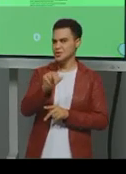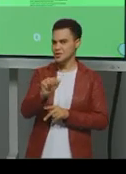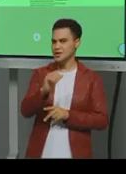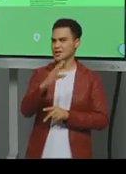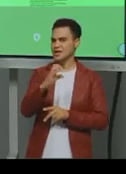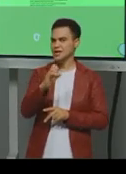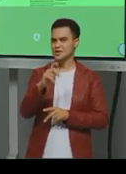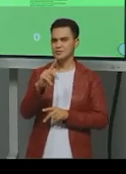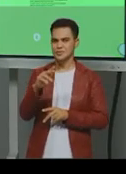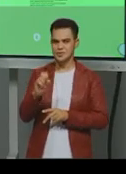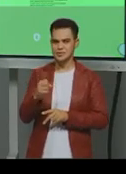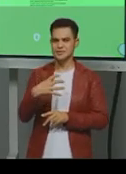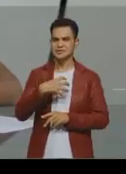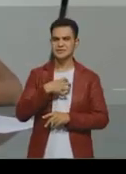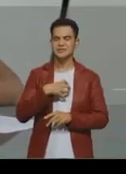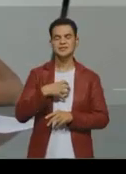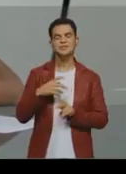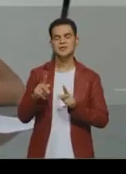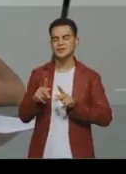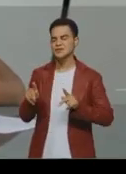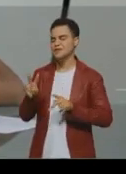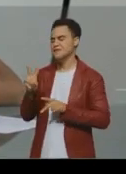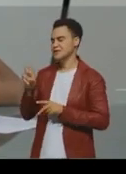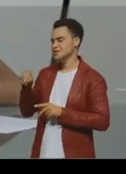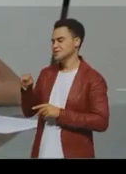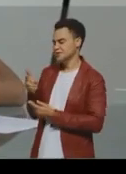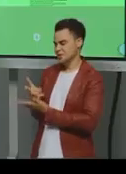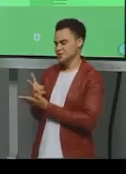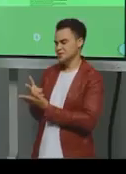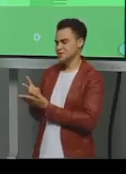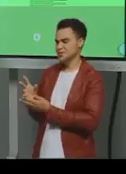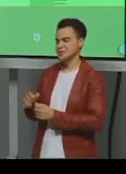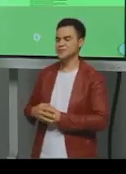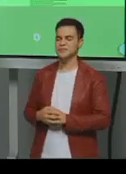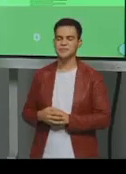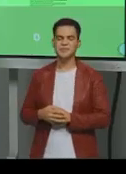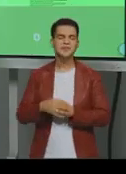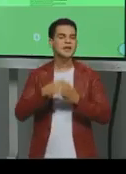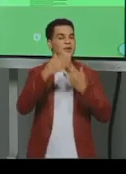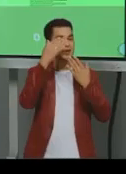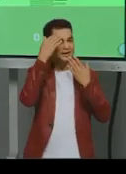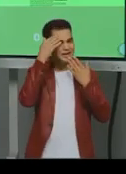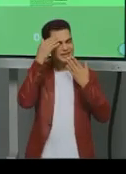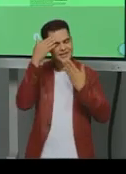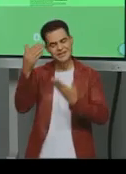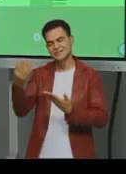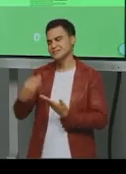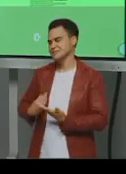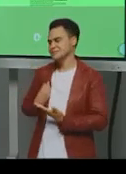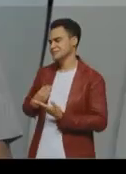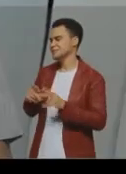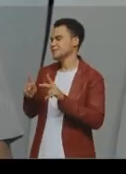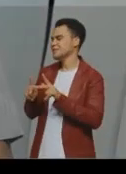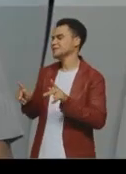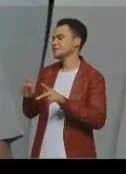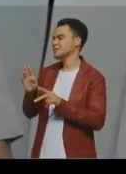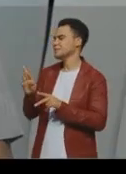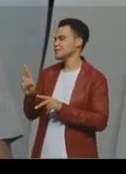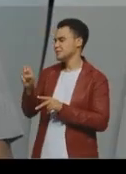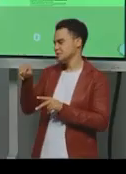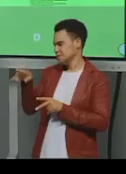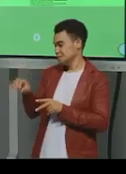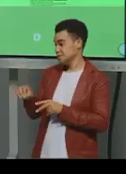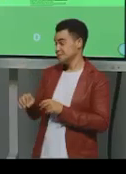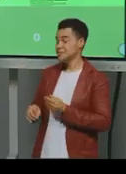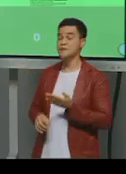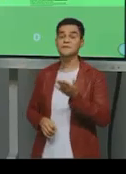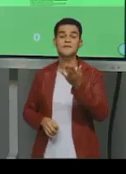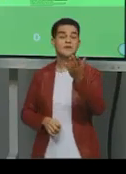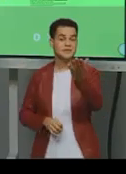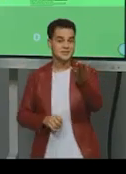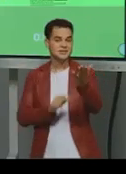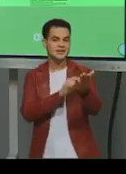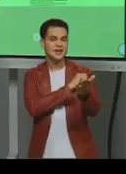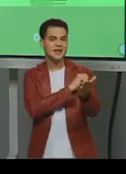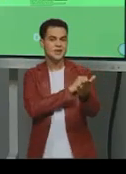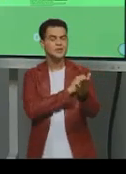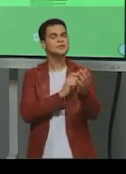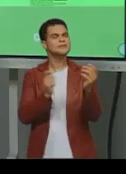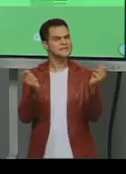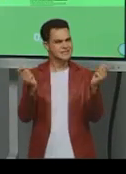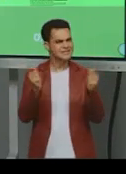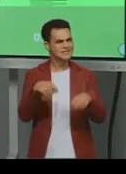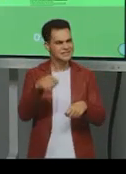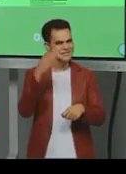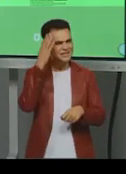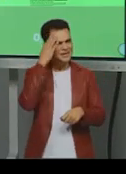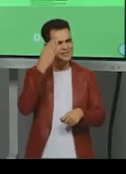Ciências, e do professor Vinícius, que continua com a gente. Eu agradeço a presença do professor Bruno. E você, estudante, já sabe como